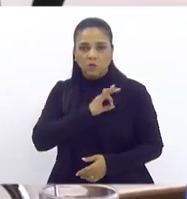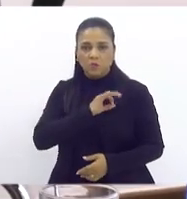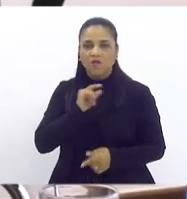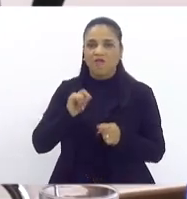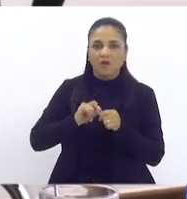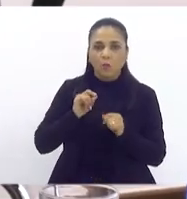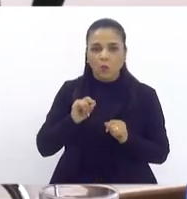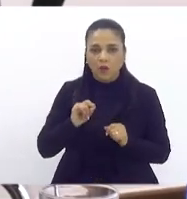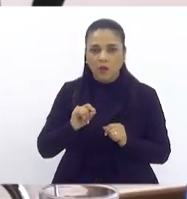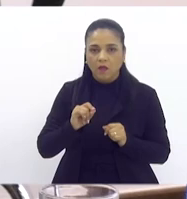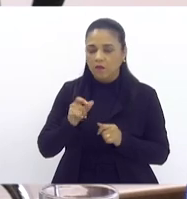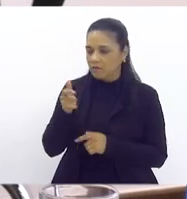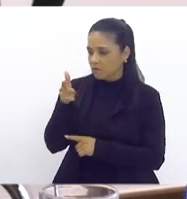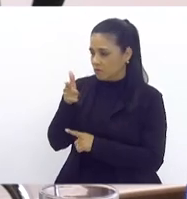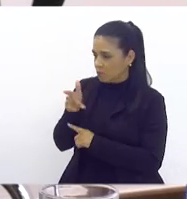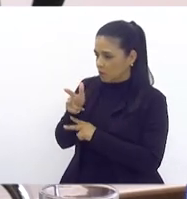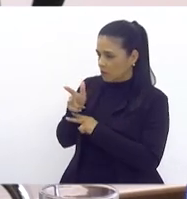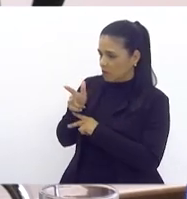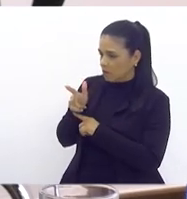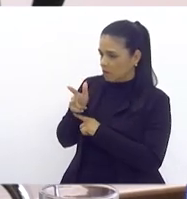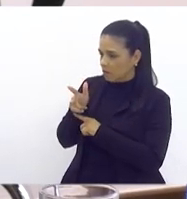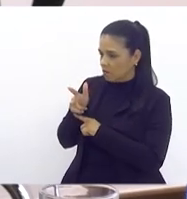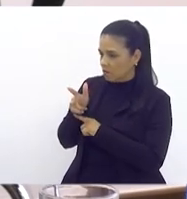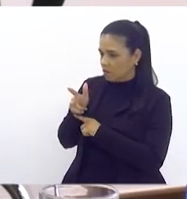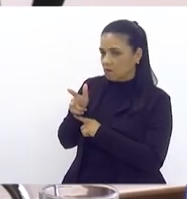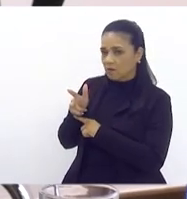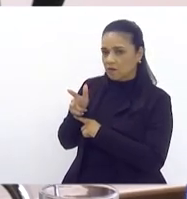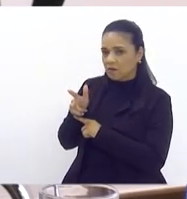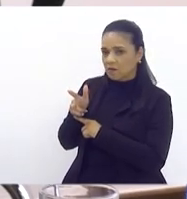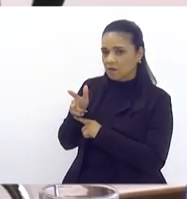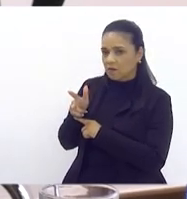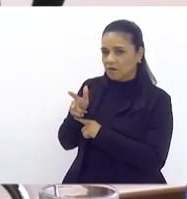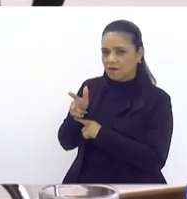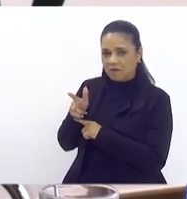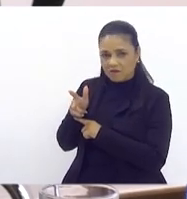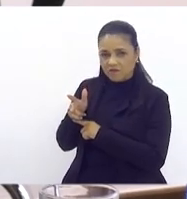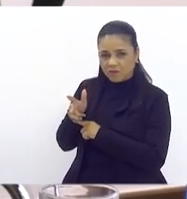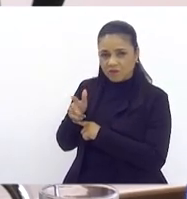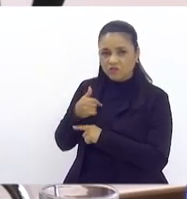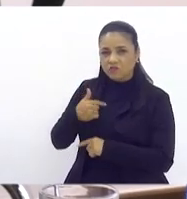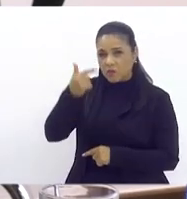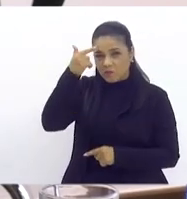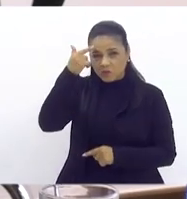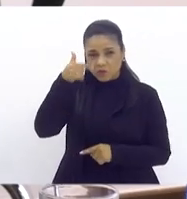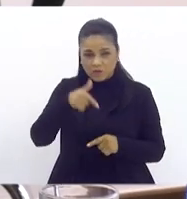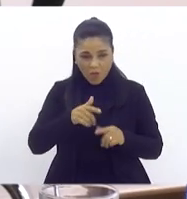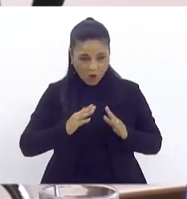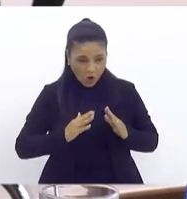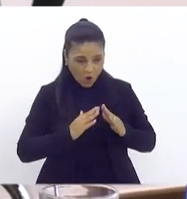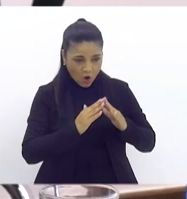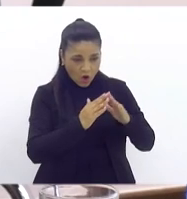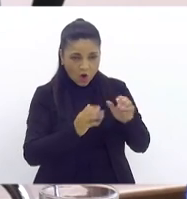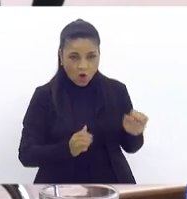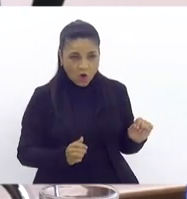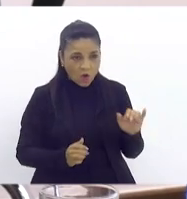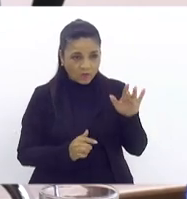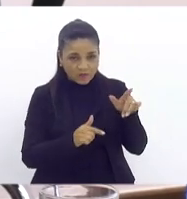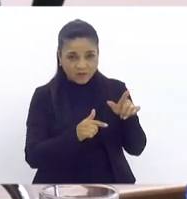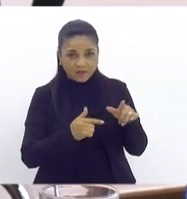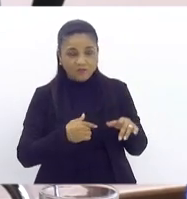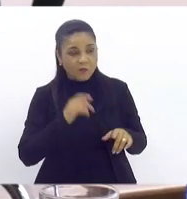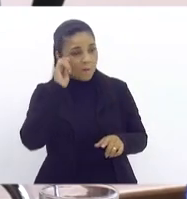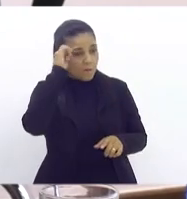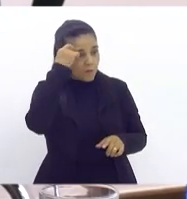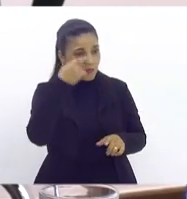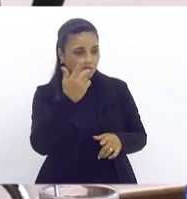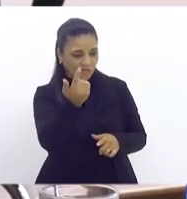faz filma já imaginou Se ele chegar na comunidade e alguém Preto virar